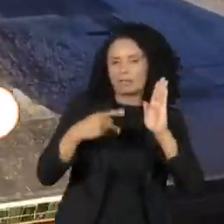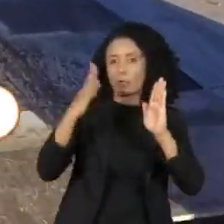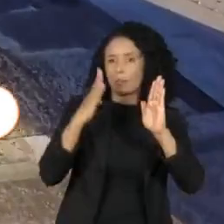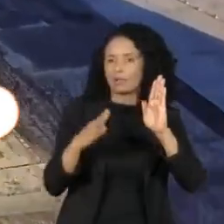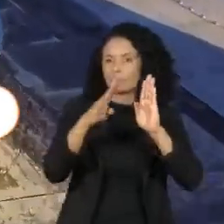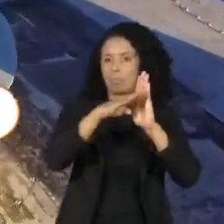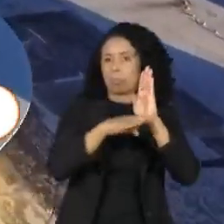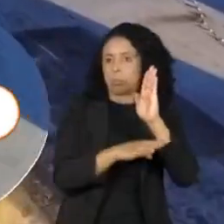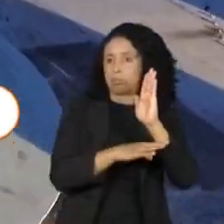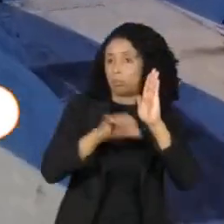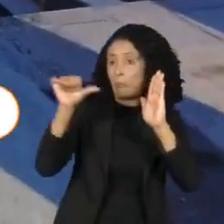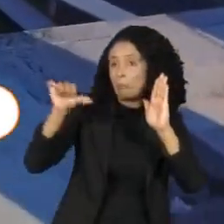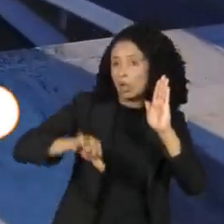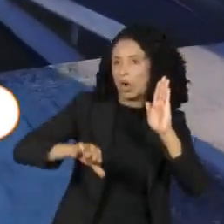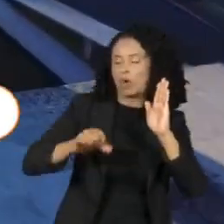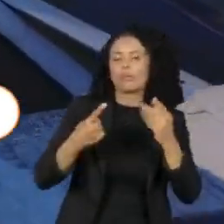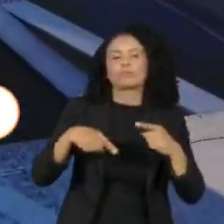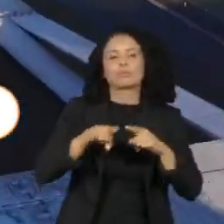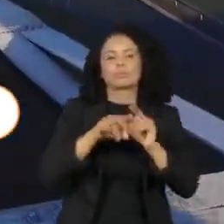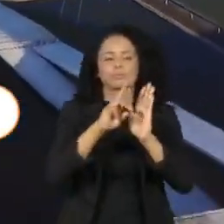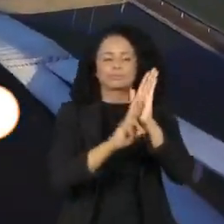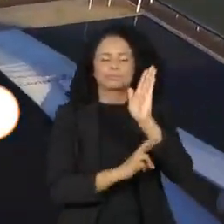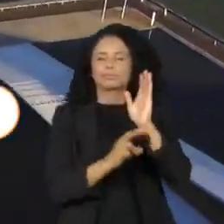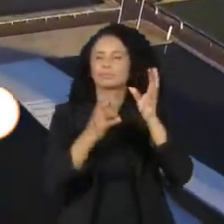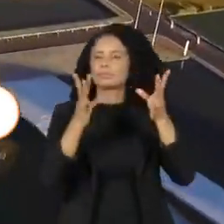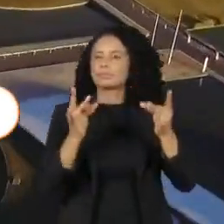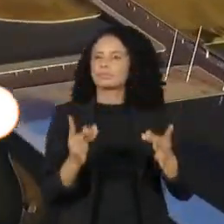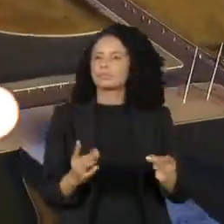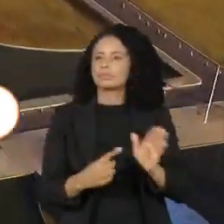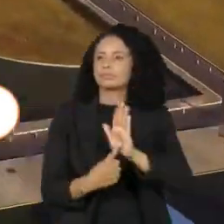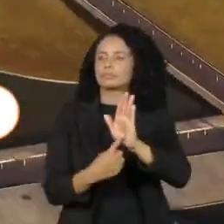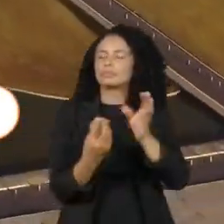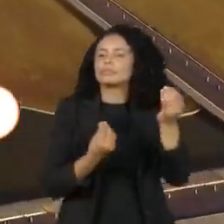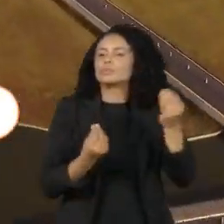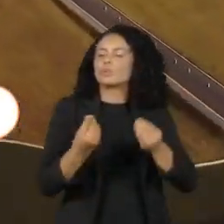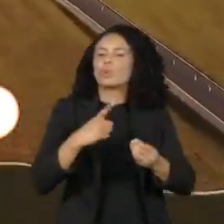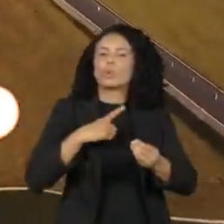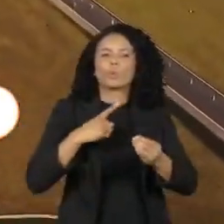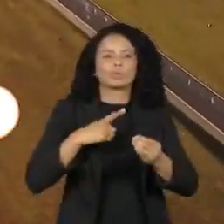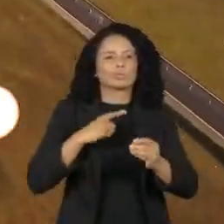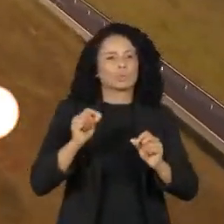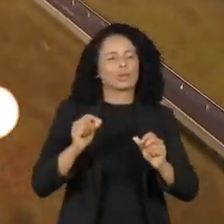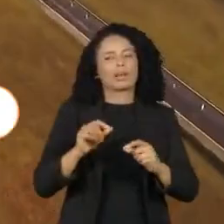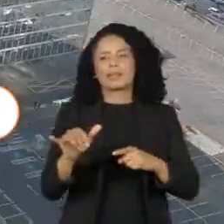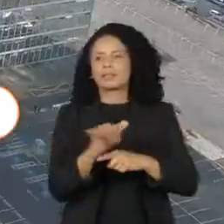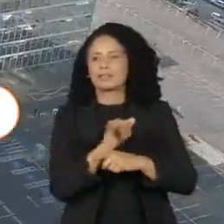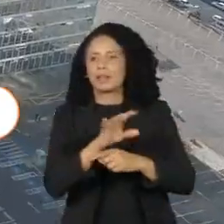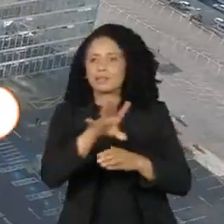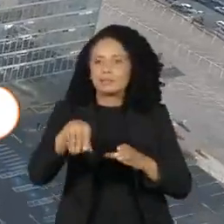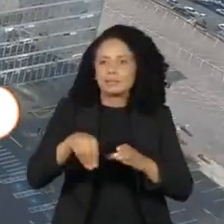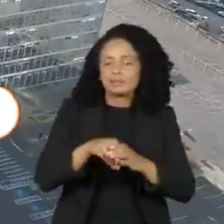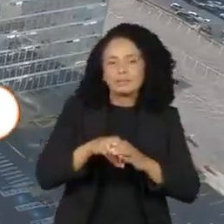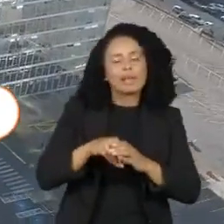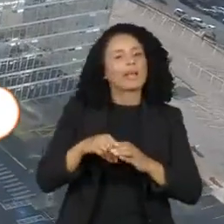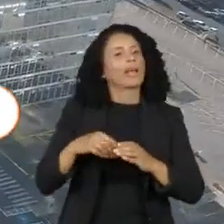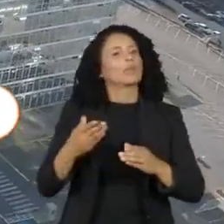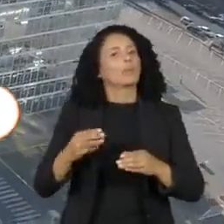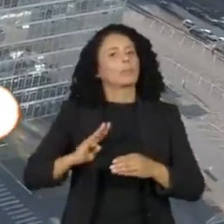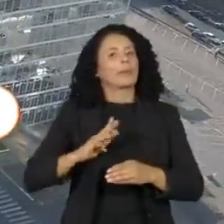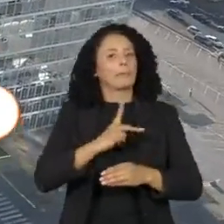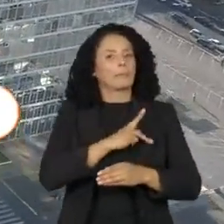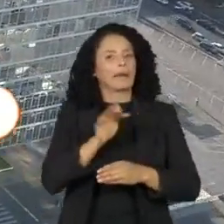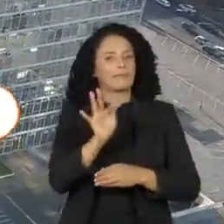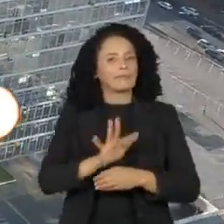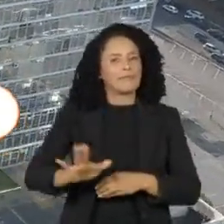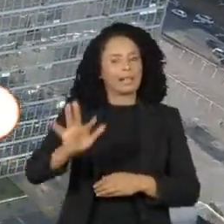relatório também aponta questões ligadas à extinção das forças-tarefas dentro do Ministério Público Federal, à instauração